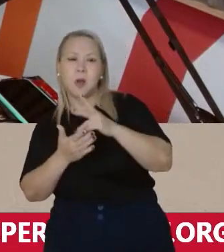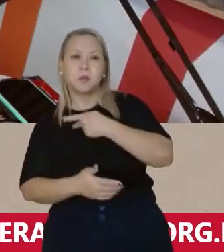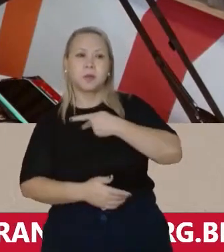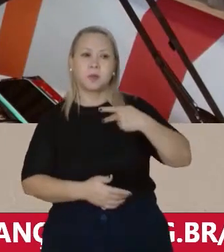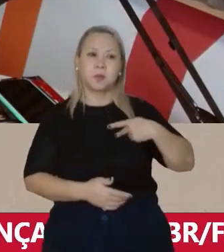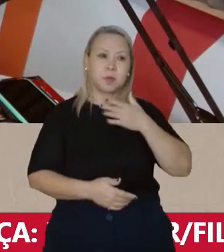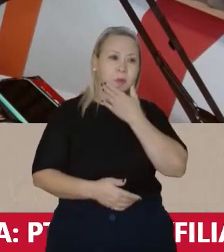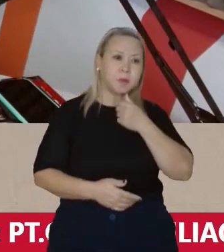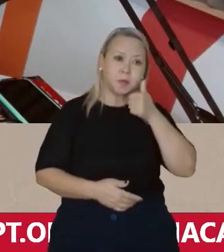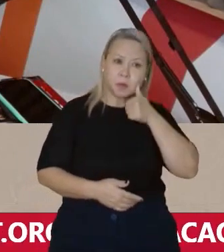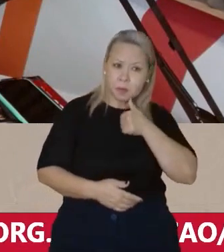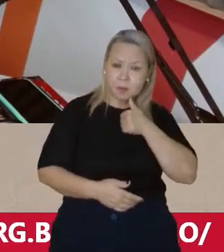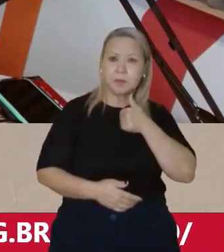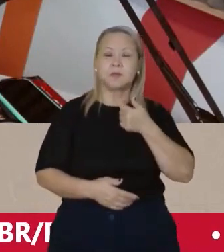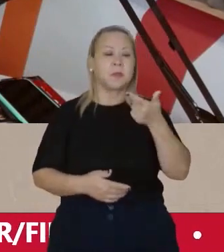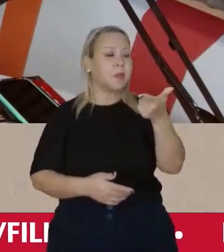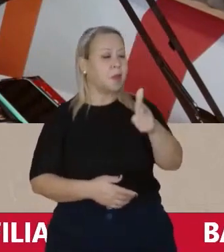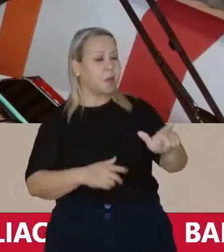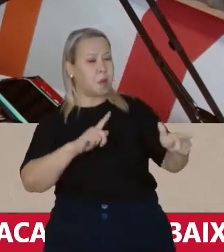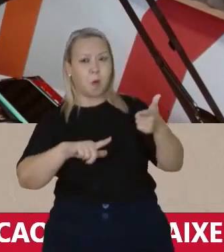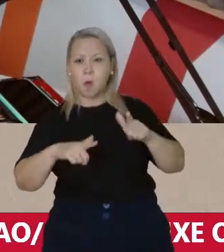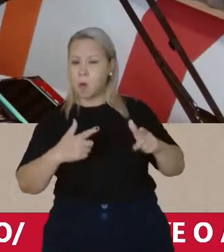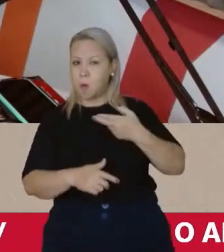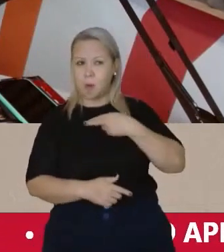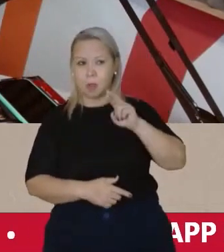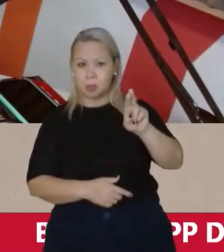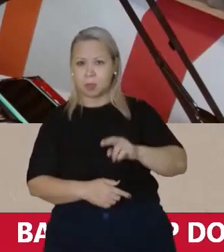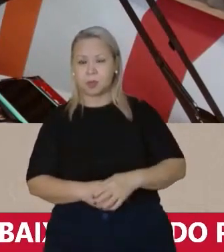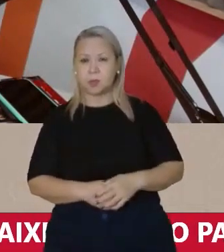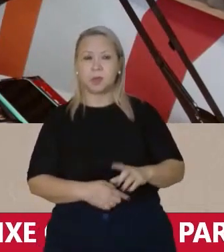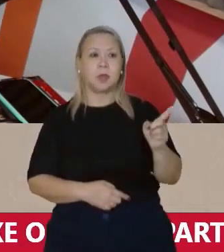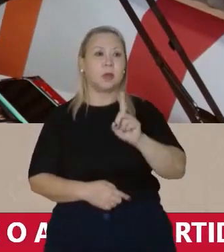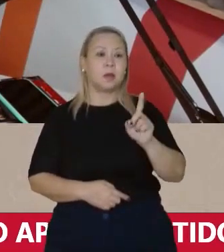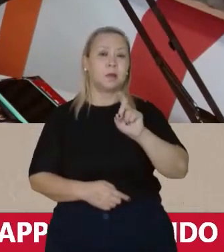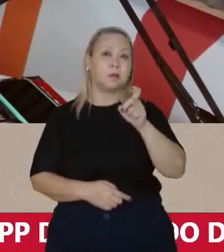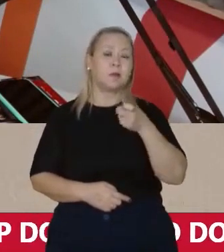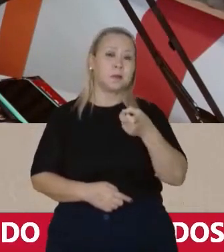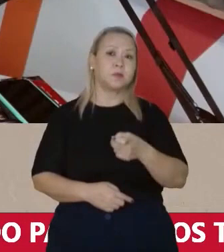pastores e pastoras e outros segmentos que não são